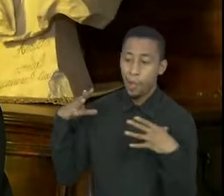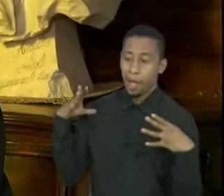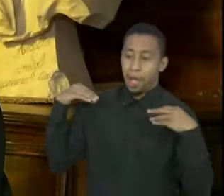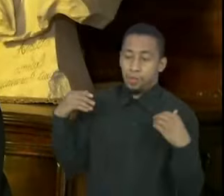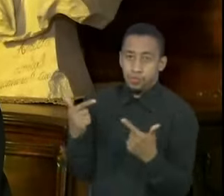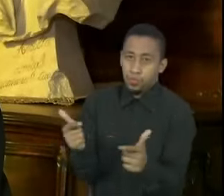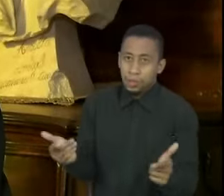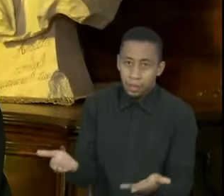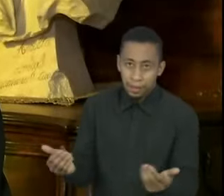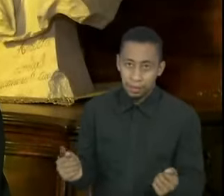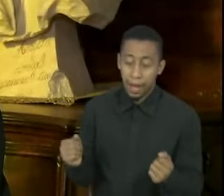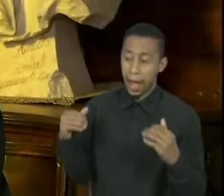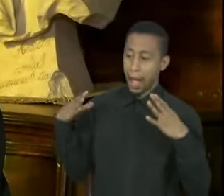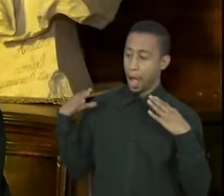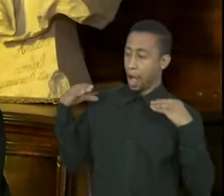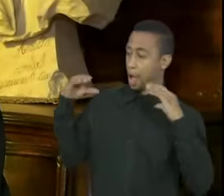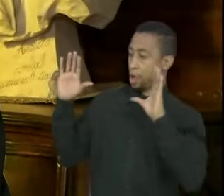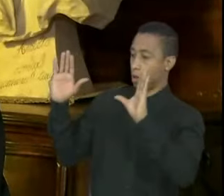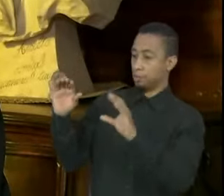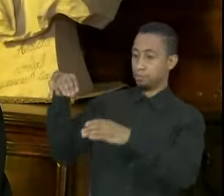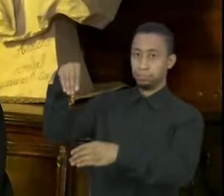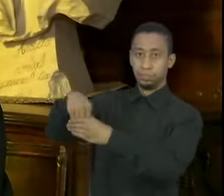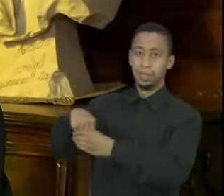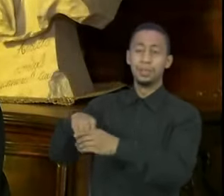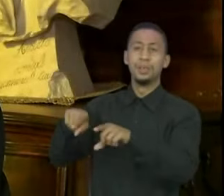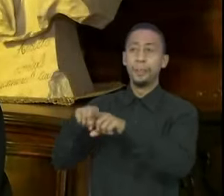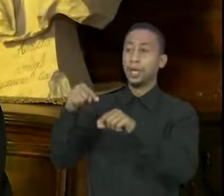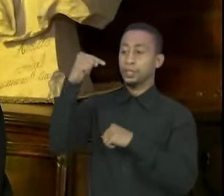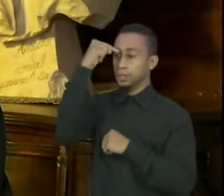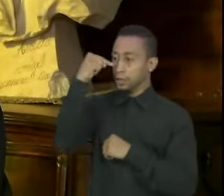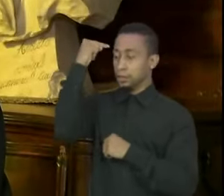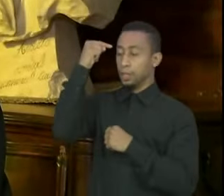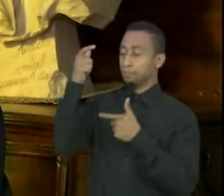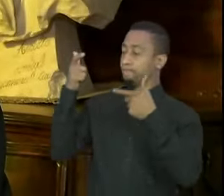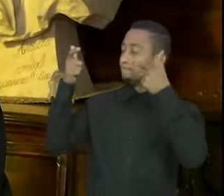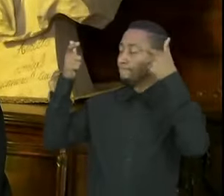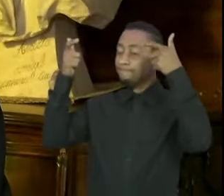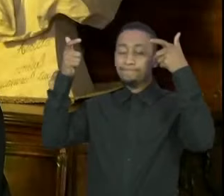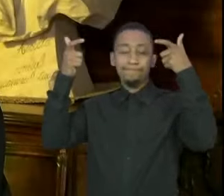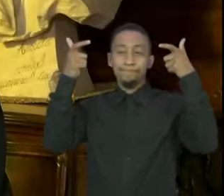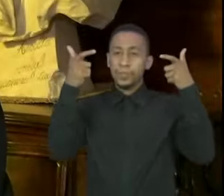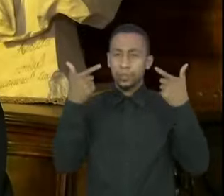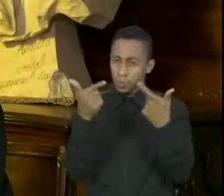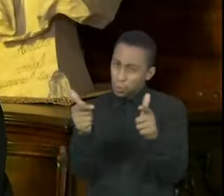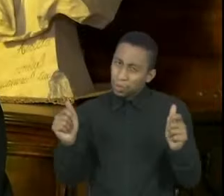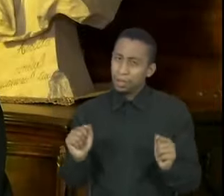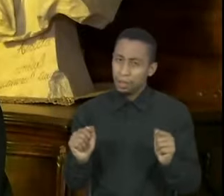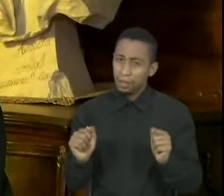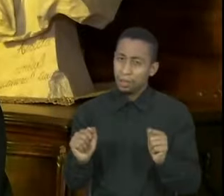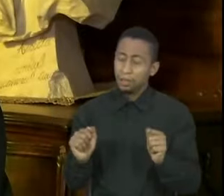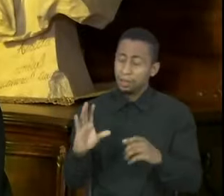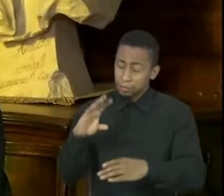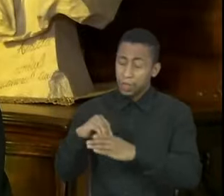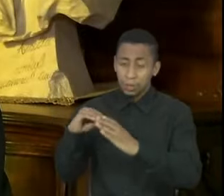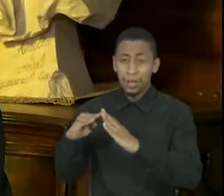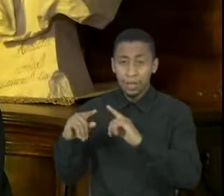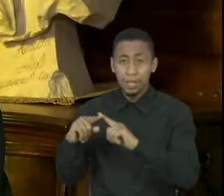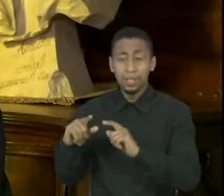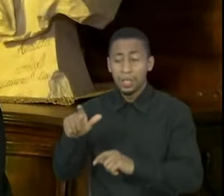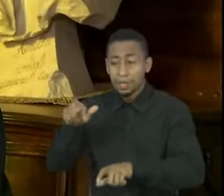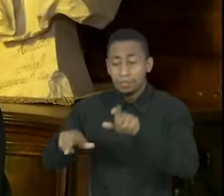é na igreja não as o Santos a pecadores também porém a igreja tem um Norte tem um rumo